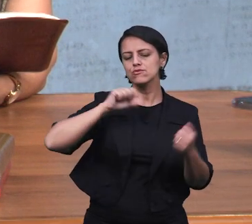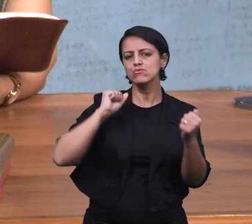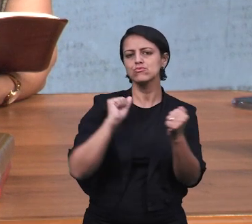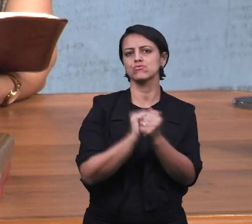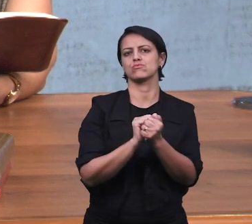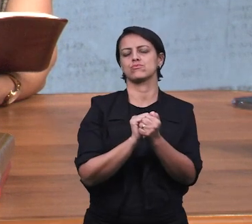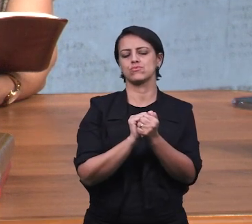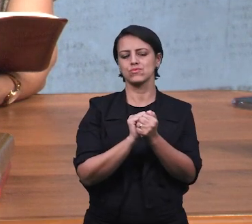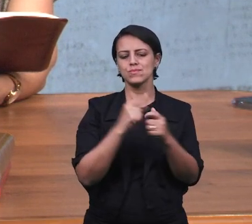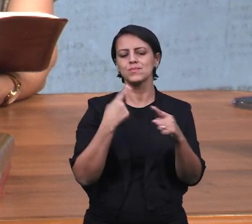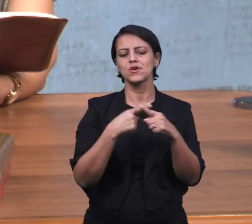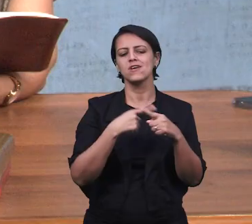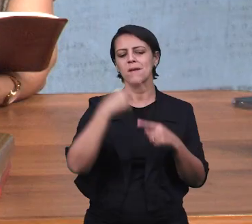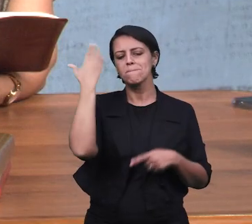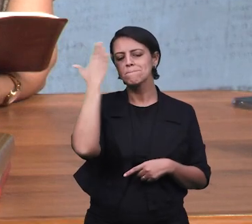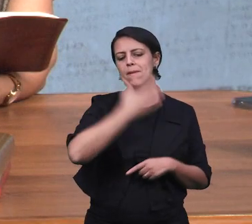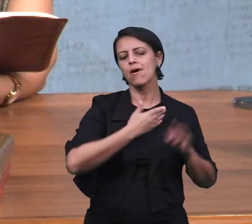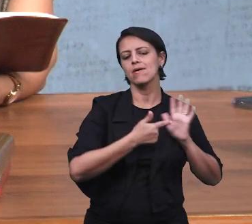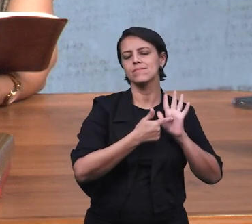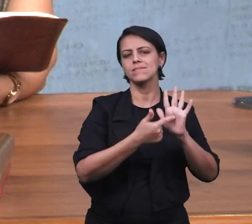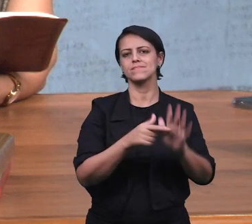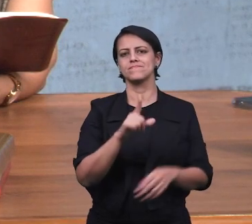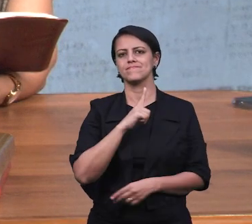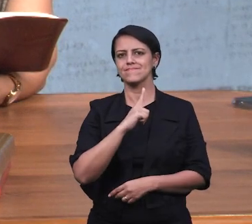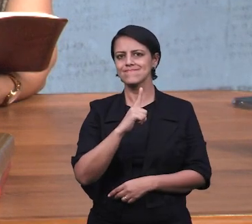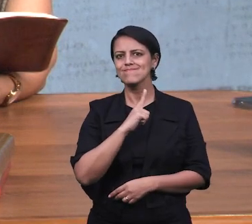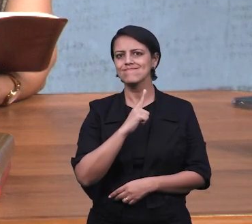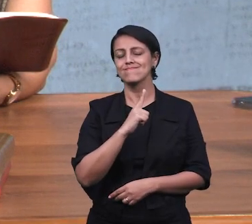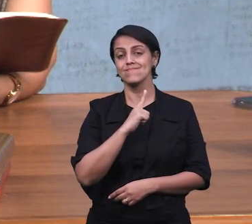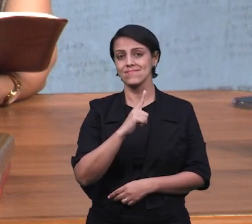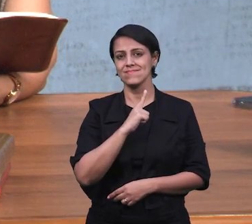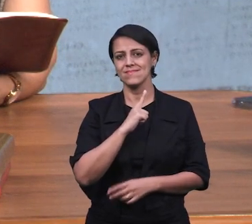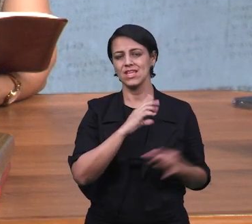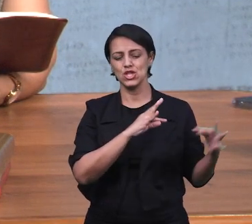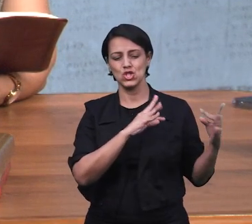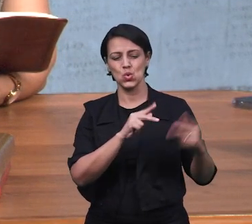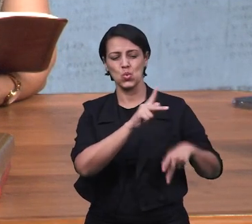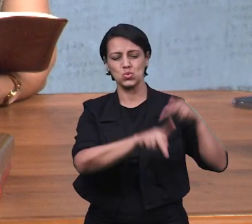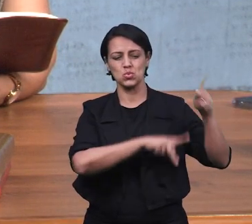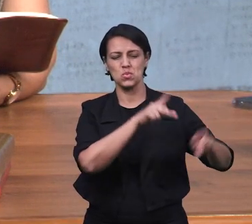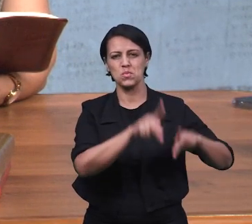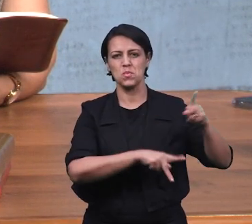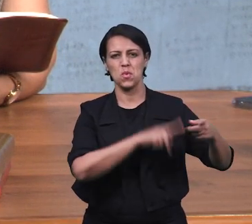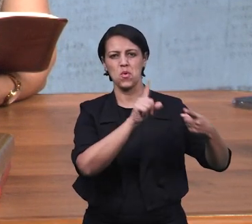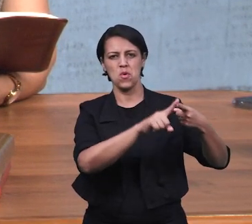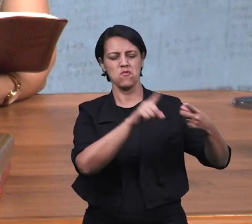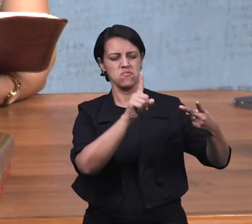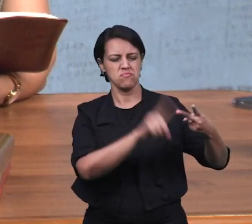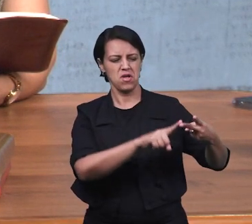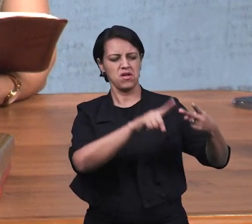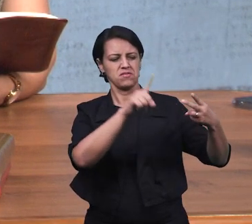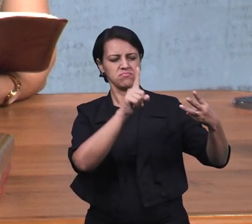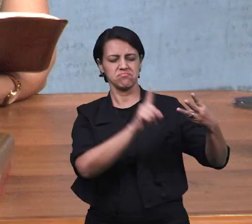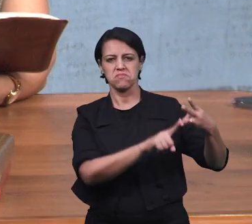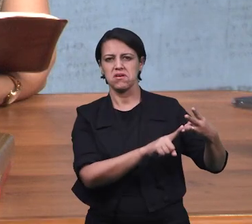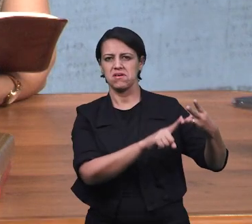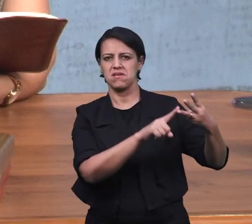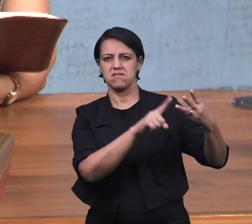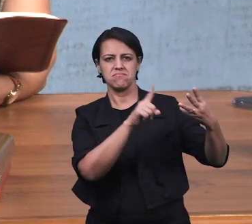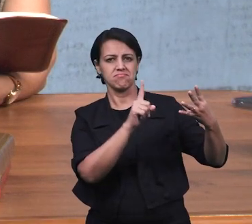todo lançará de diante de vós aos cananeus, e aos heteus, e aos heveus, e